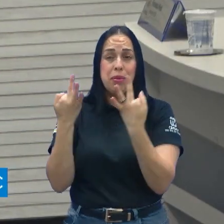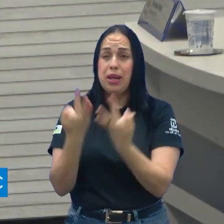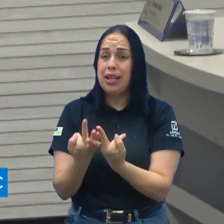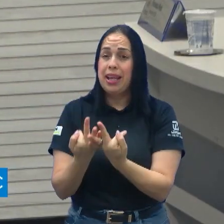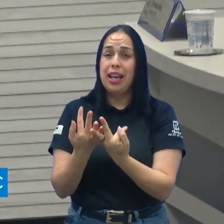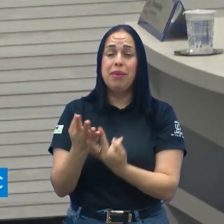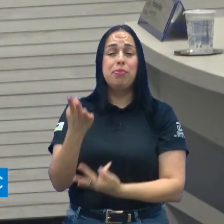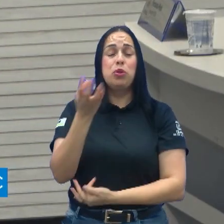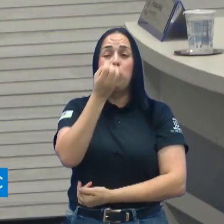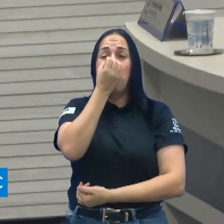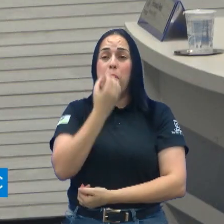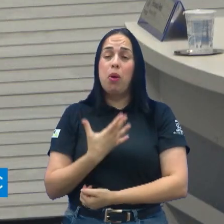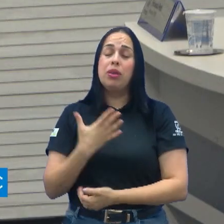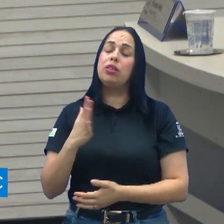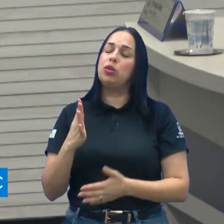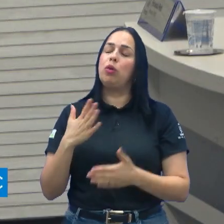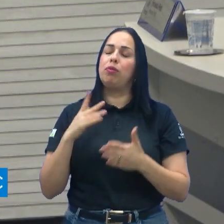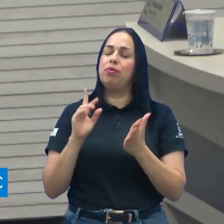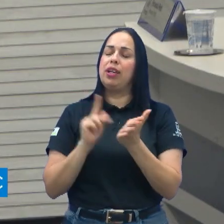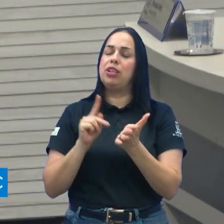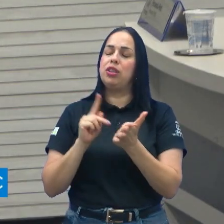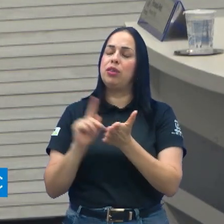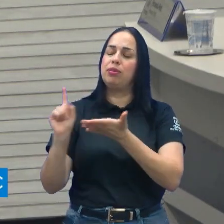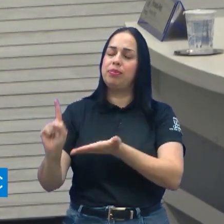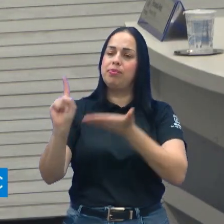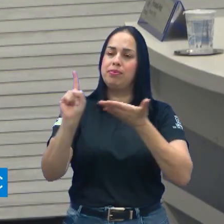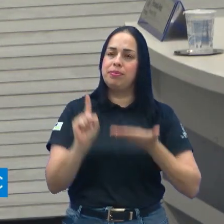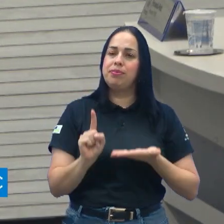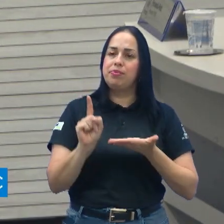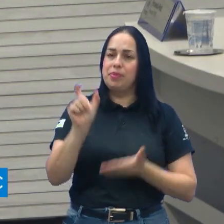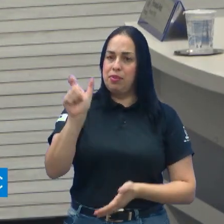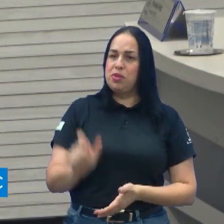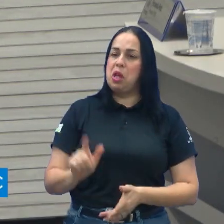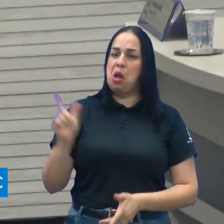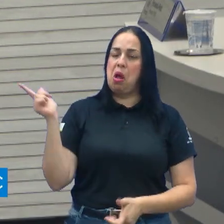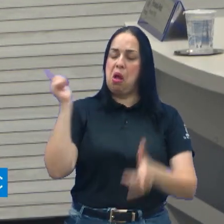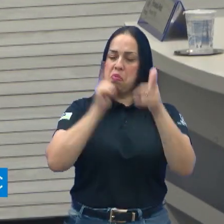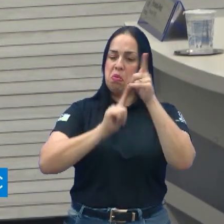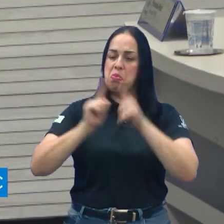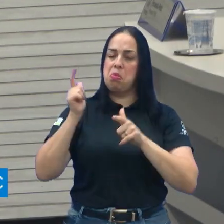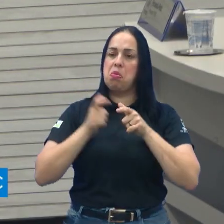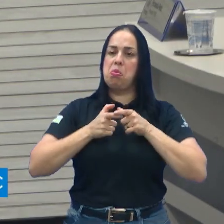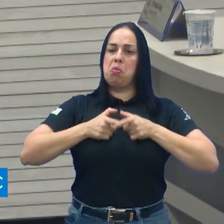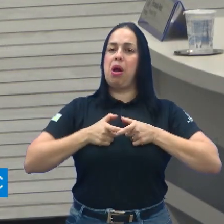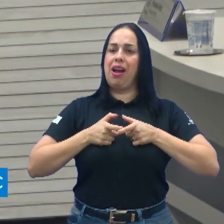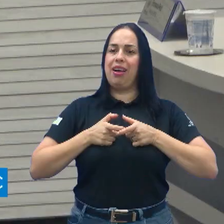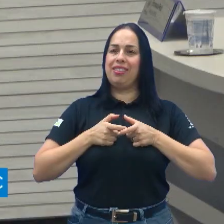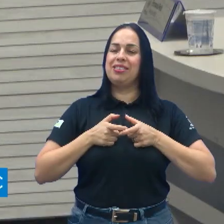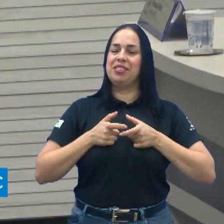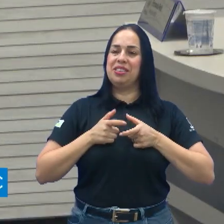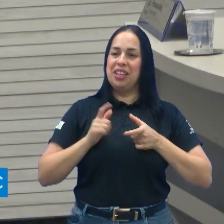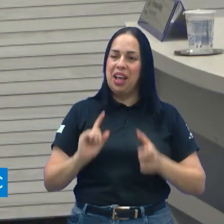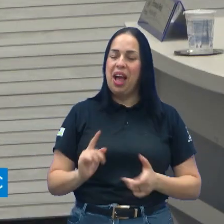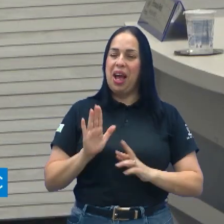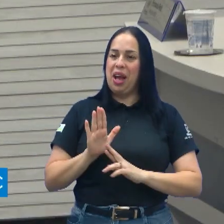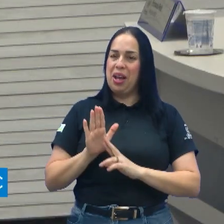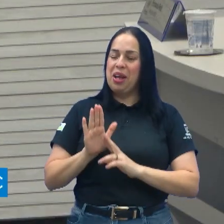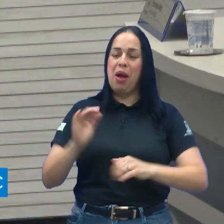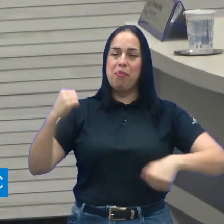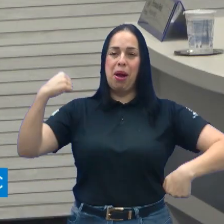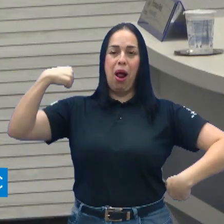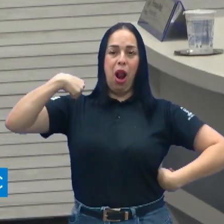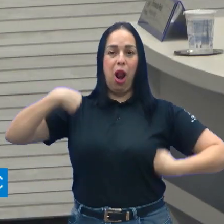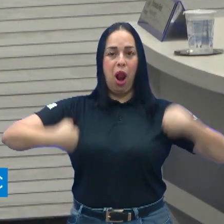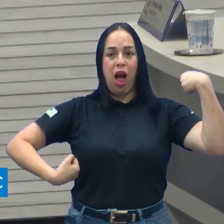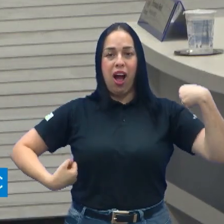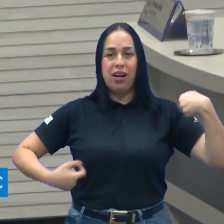e estou muito feliz de receber você aqui, e você é campeão, cara, você é o nosso campeão, o nosso fisiculturista